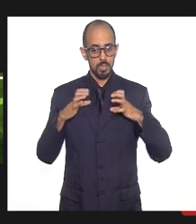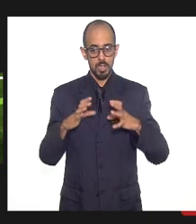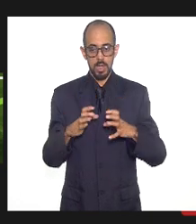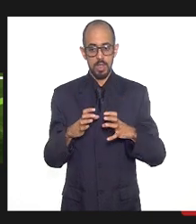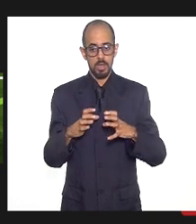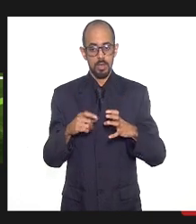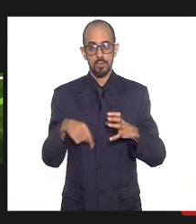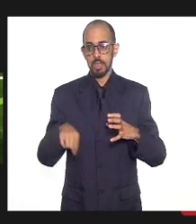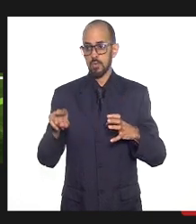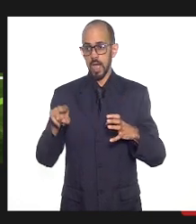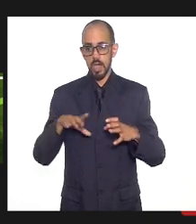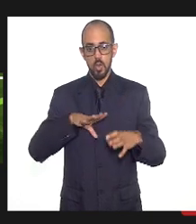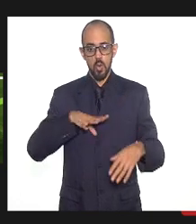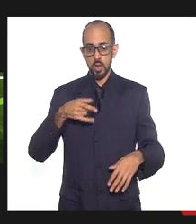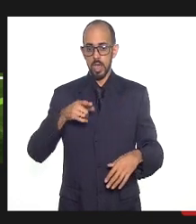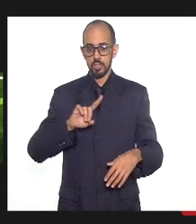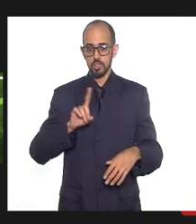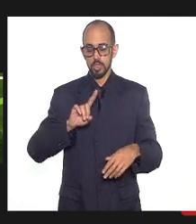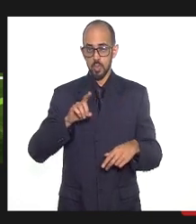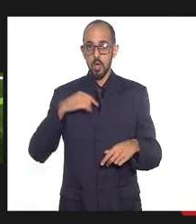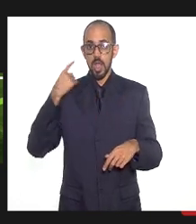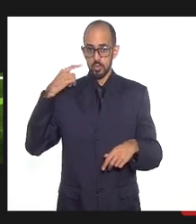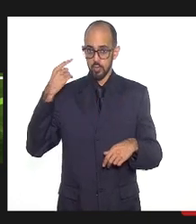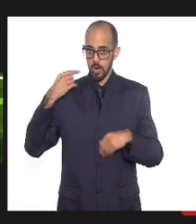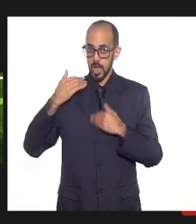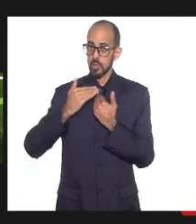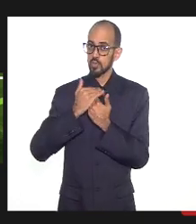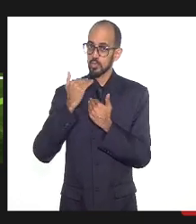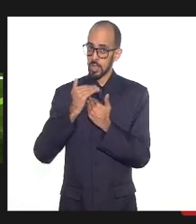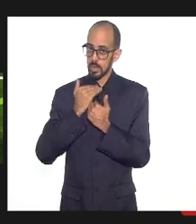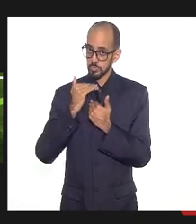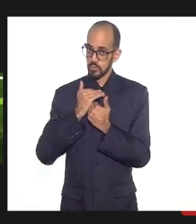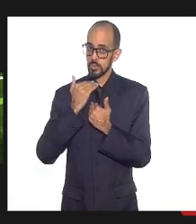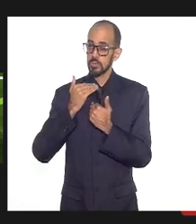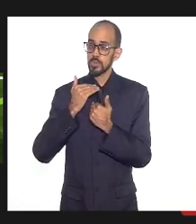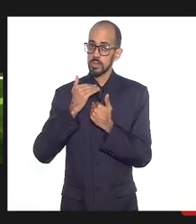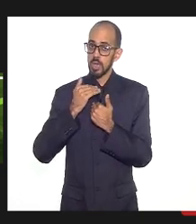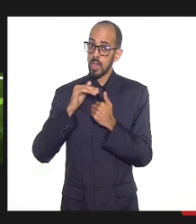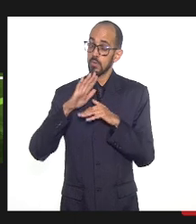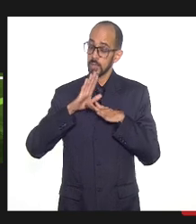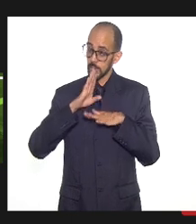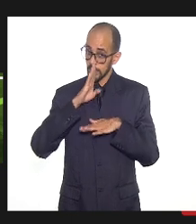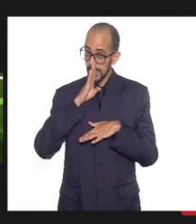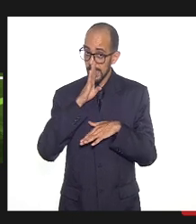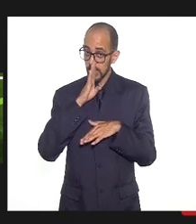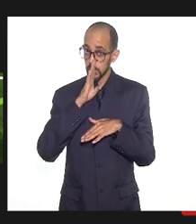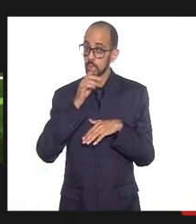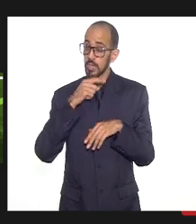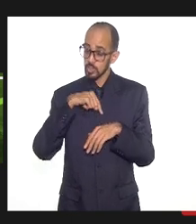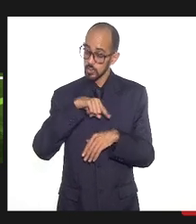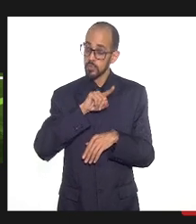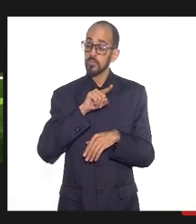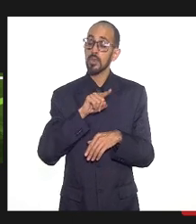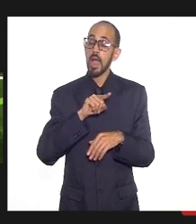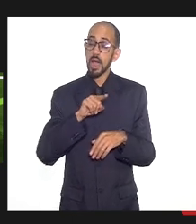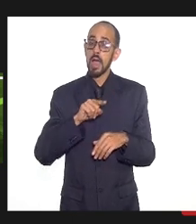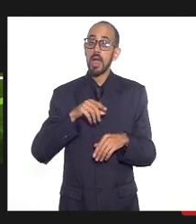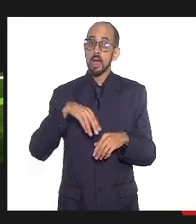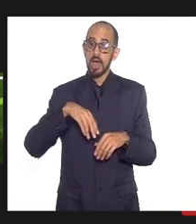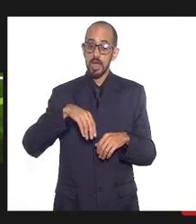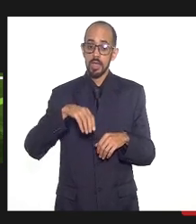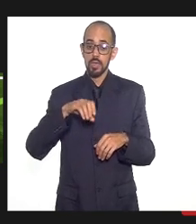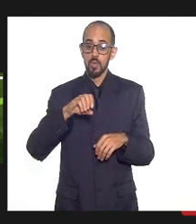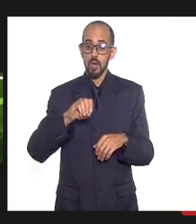É isso que os advogados falam para a gente. Não bate de frente, fica na de vocês. A gente vai entrar em contato com o pessoal da OAB